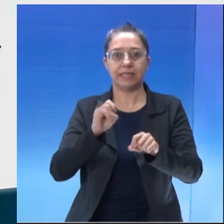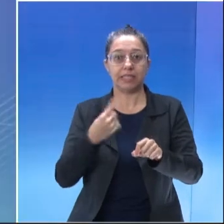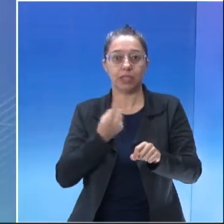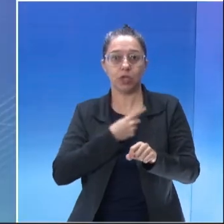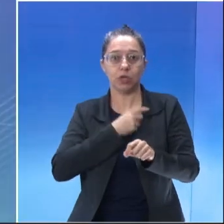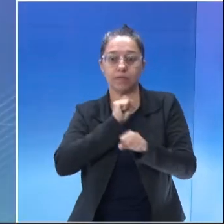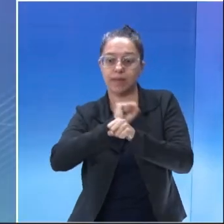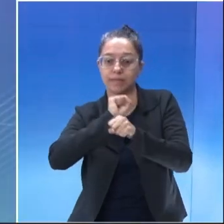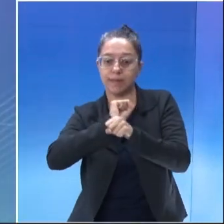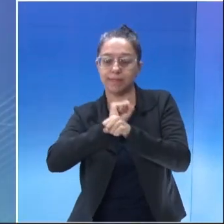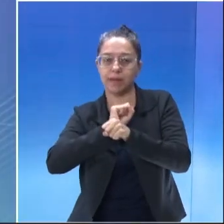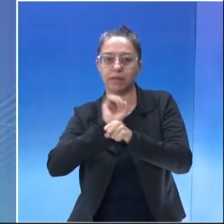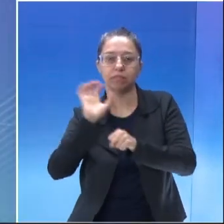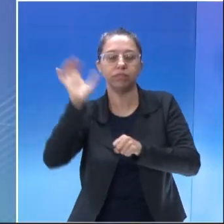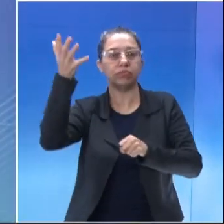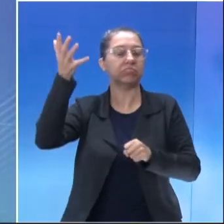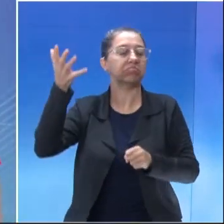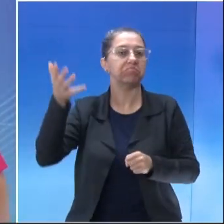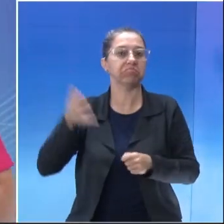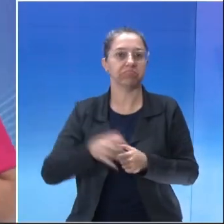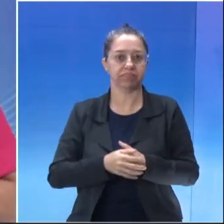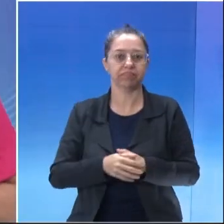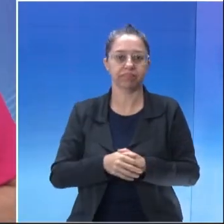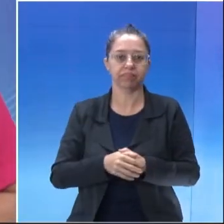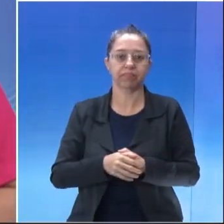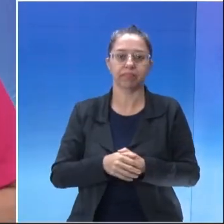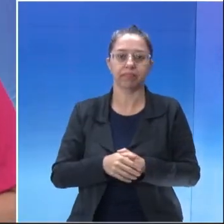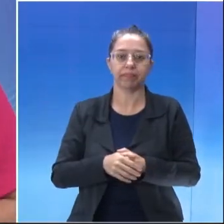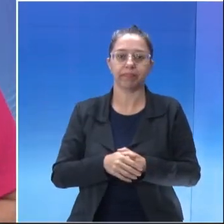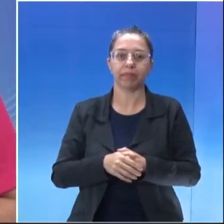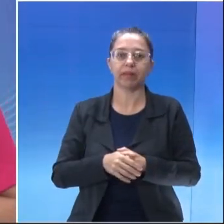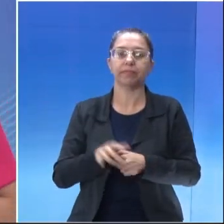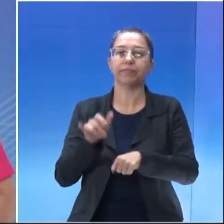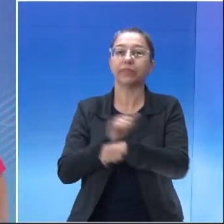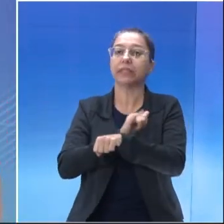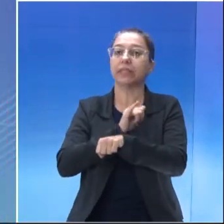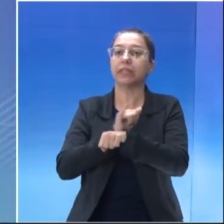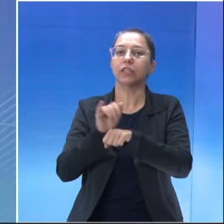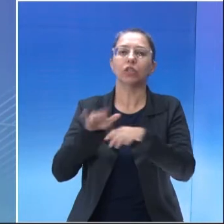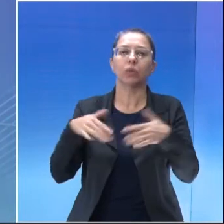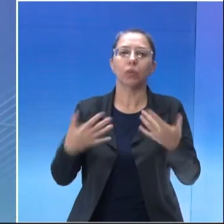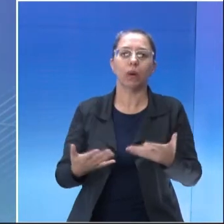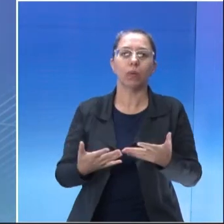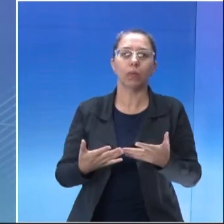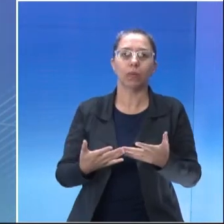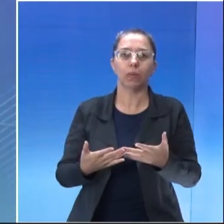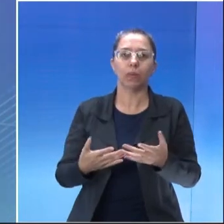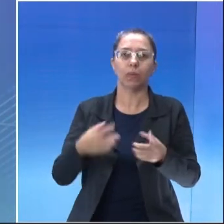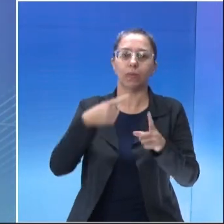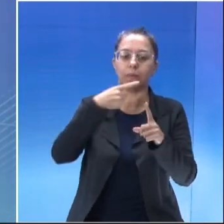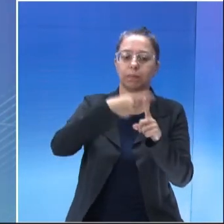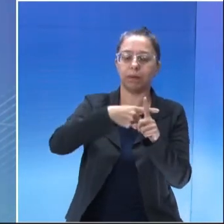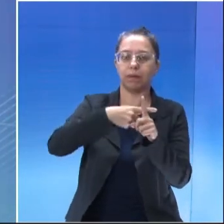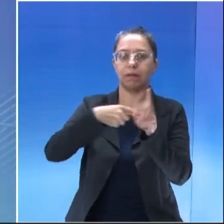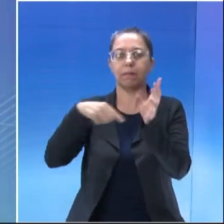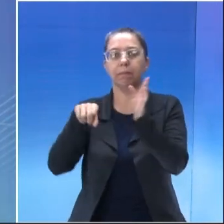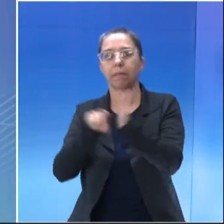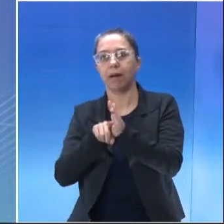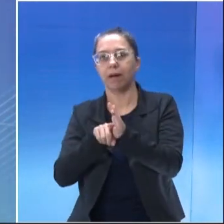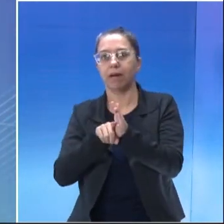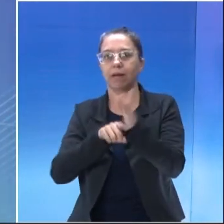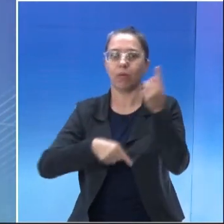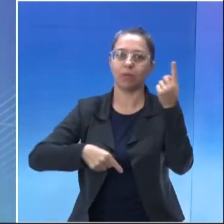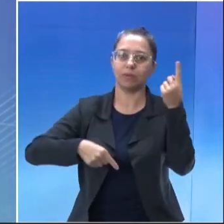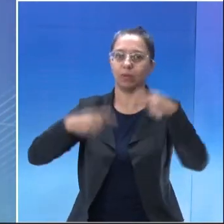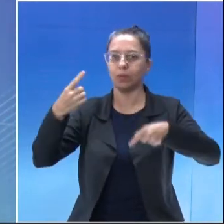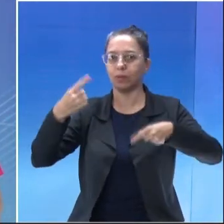inesperado. Gente, essa palavrinha construções de oposição, qual a estratégia que ela utilizou no texto? Uma contraposição, uma